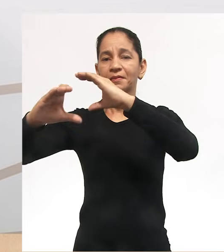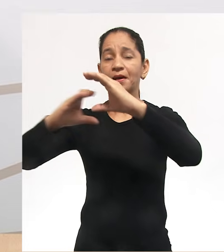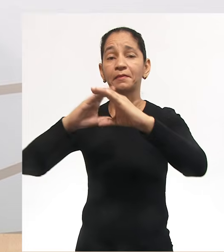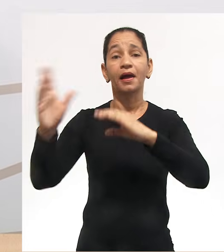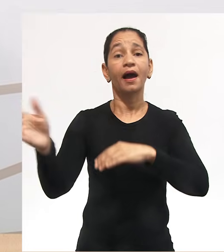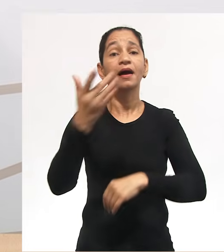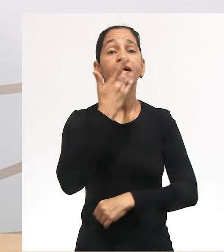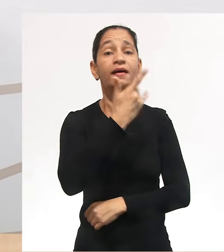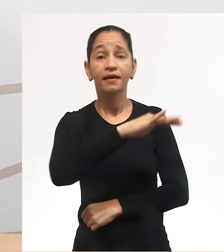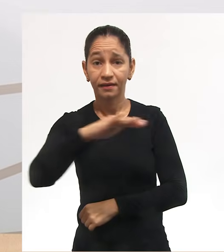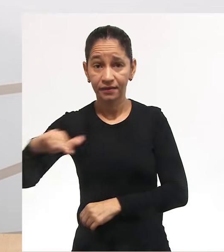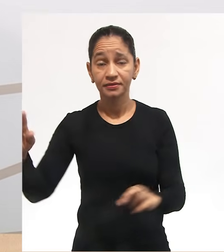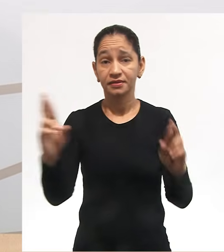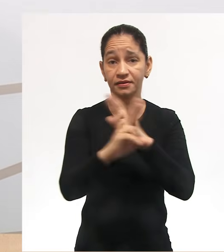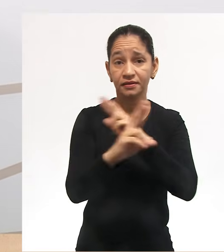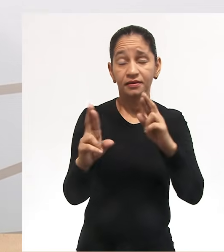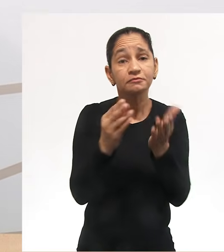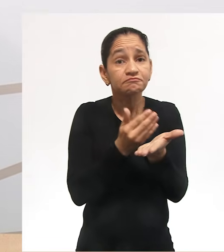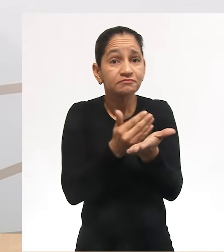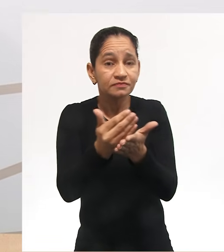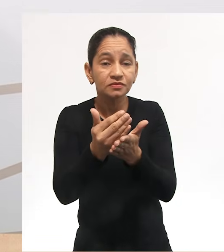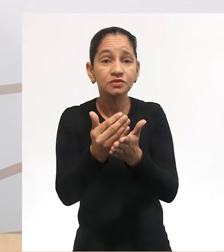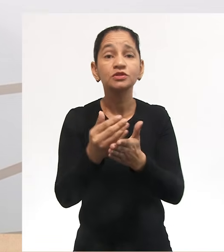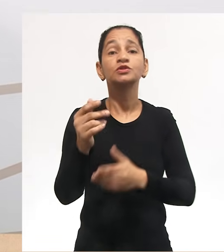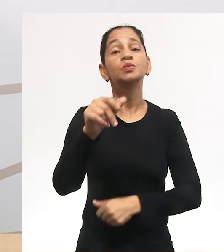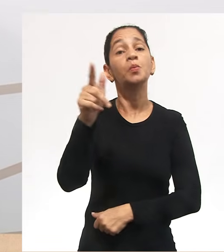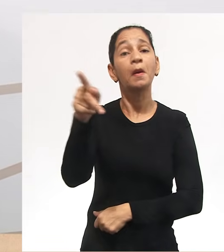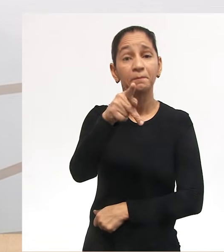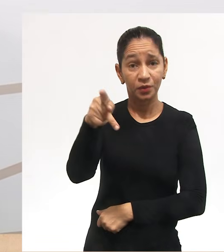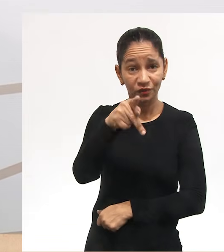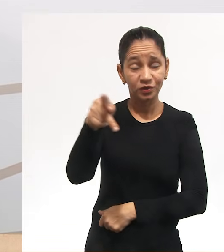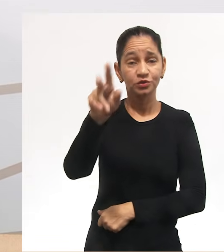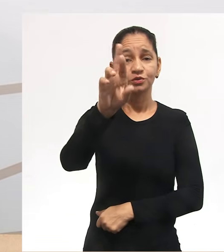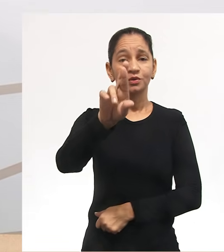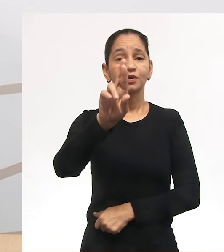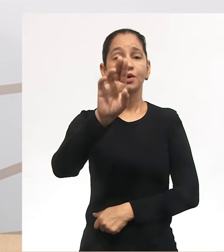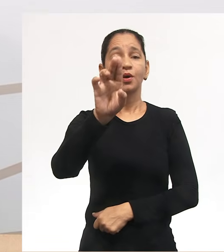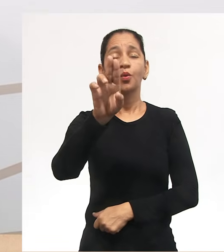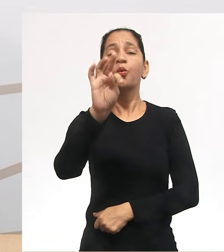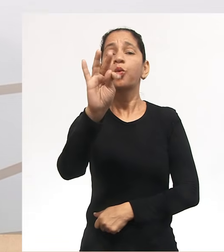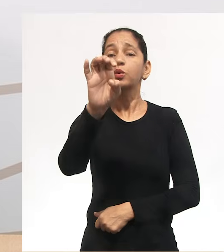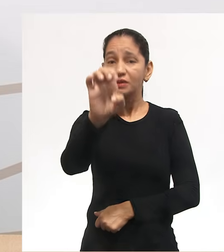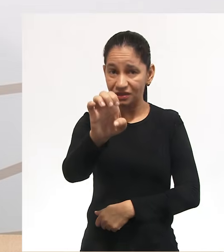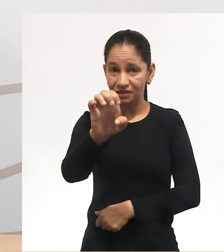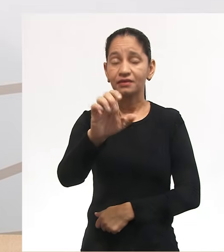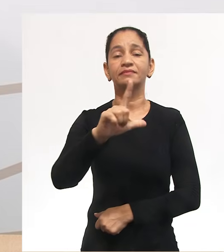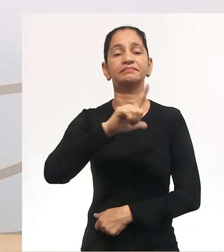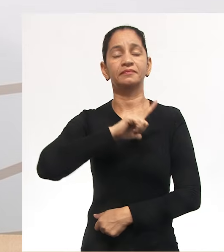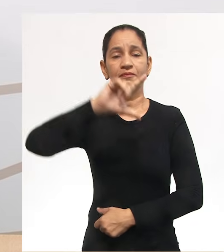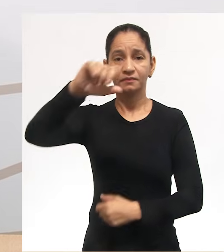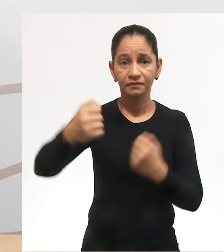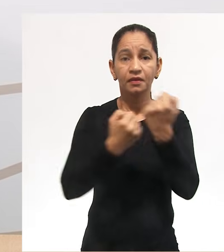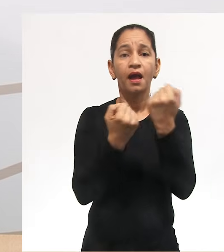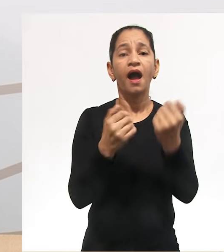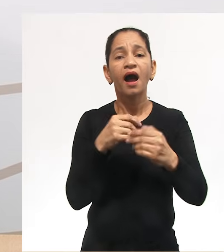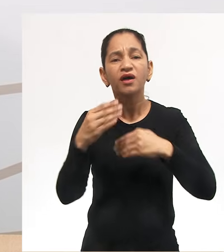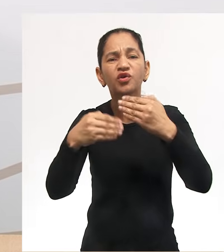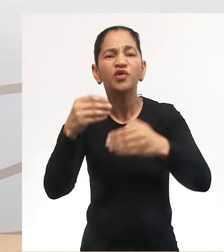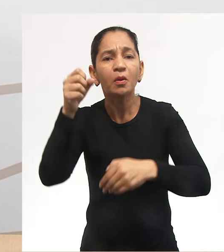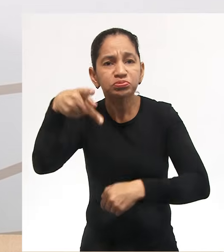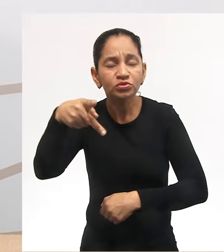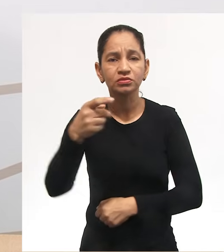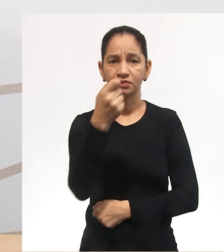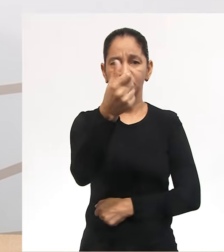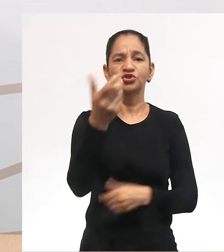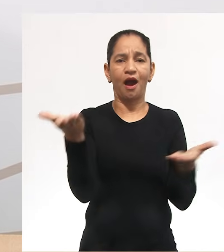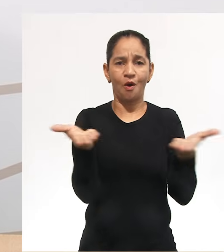né, de comunicação, de interação entre as crianças, né. E aí uma professora chamada Ruth, muito